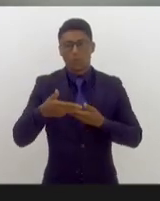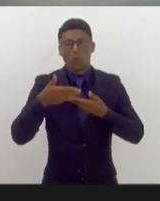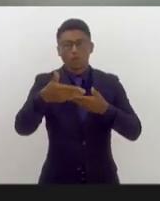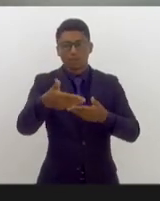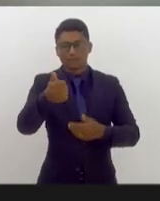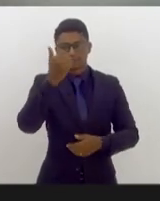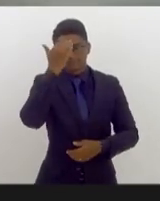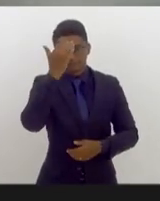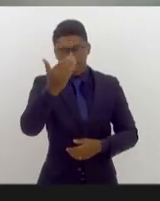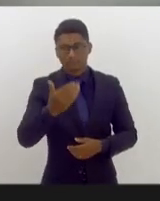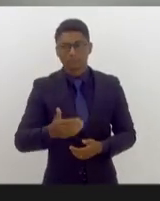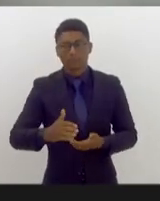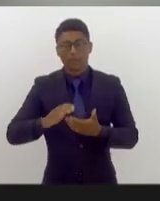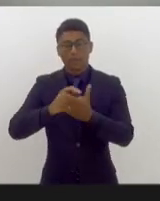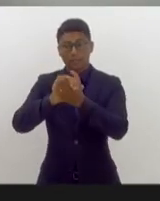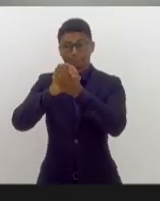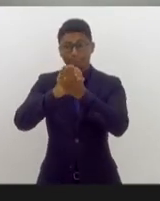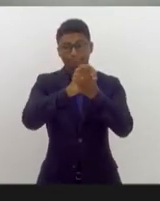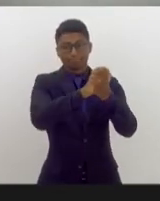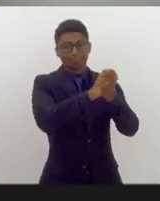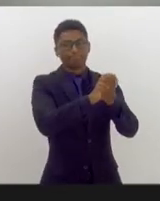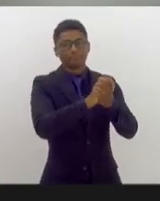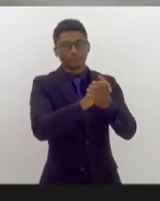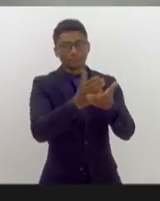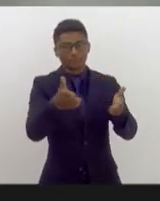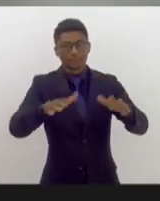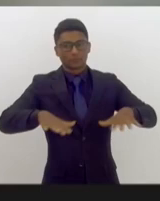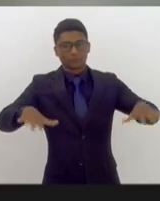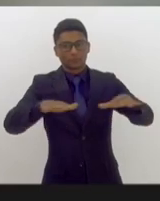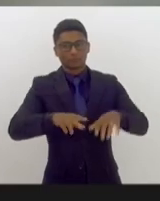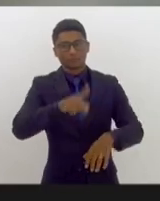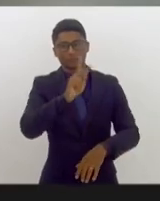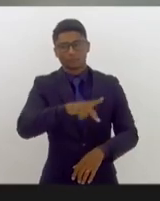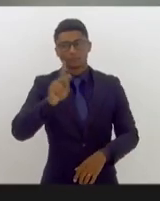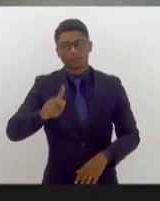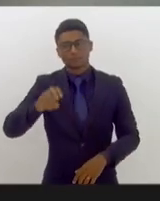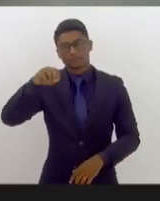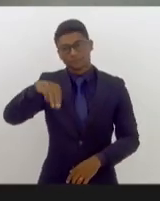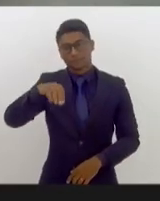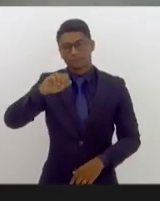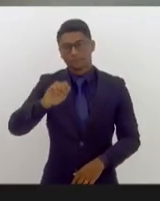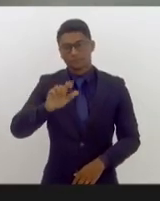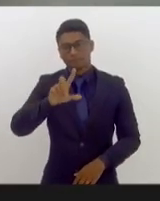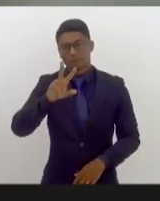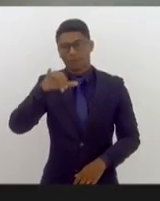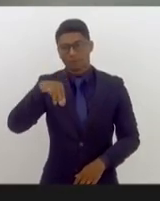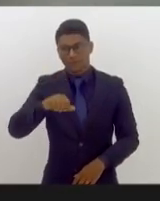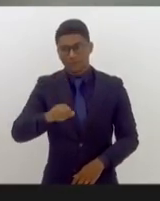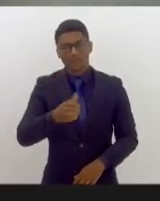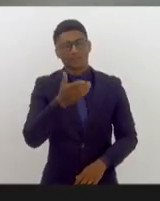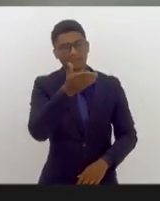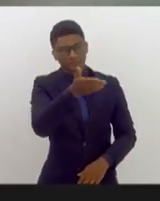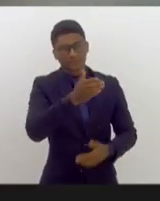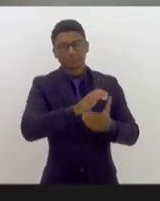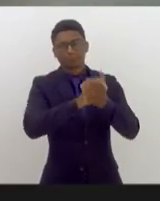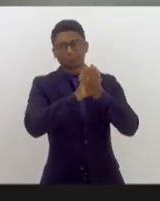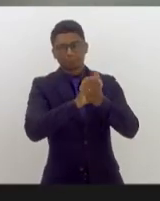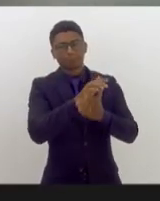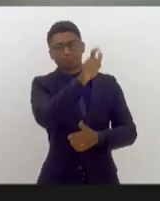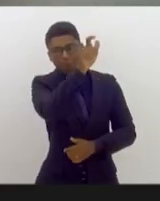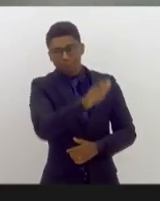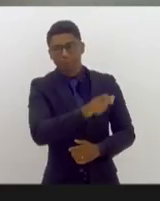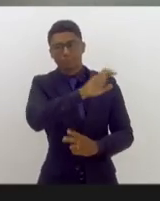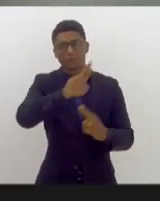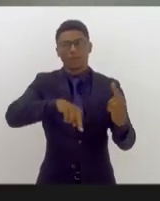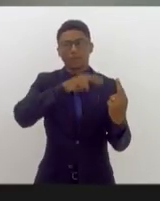Cumprimento a todas e todos na pessoa da professora Malvina, não sei se ainda está conseguindo acompanhar, mas certamente a professora Malvina é uma